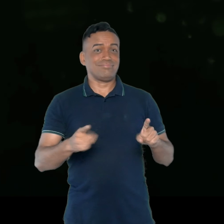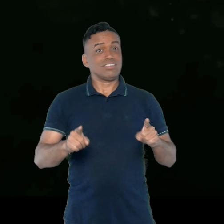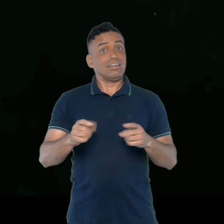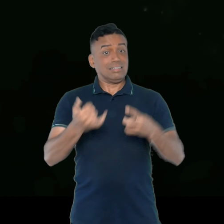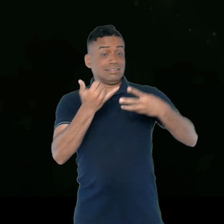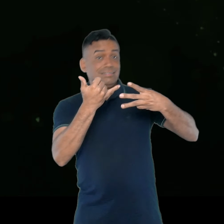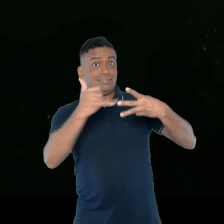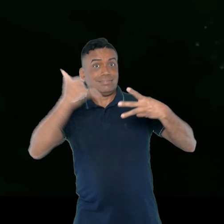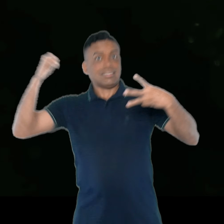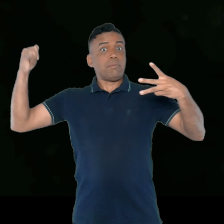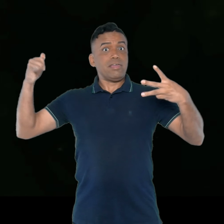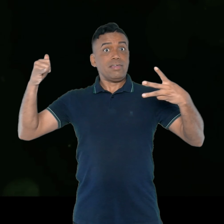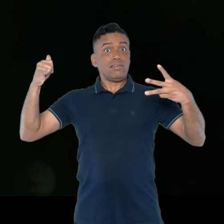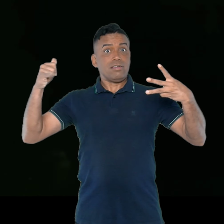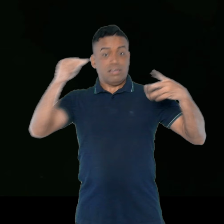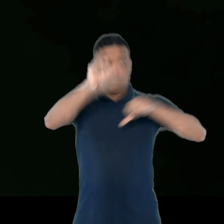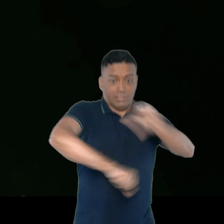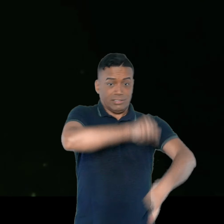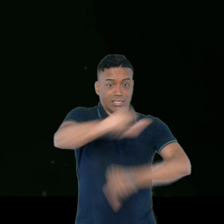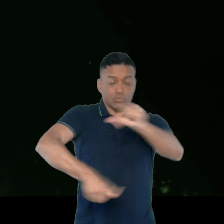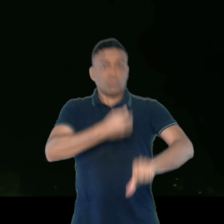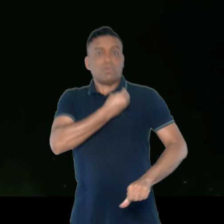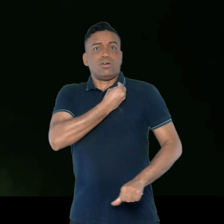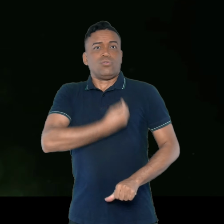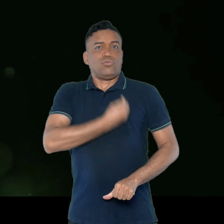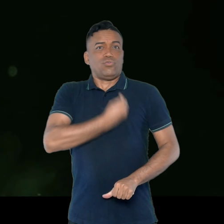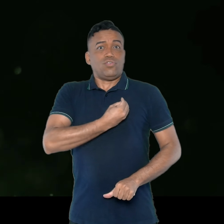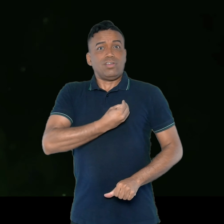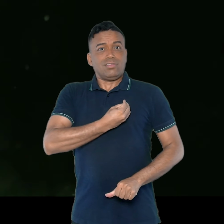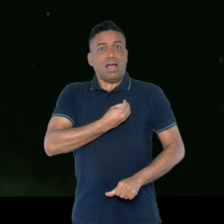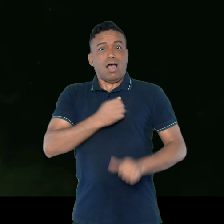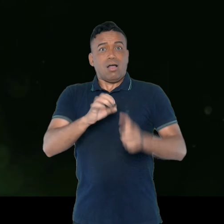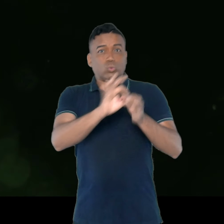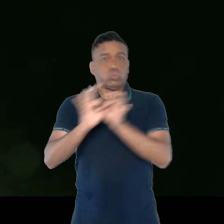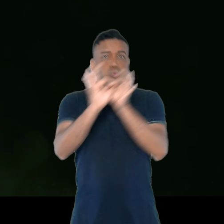CEMIG, transformando vidas com a nossa energia.